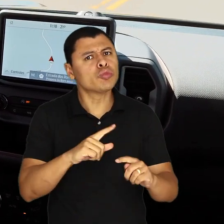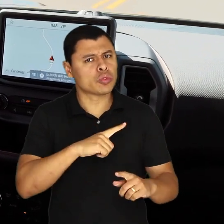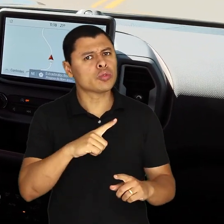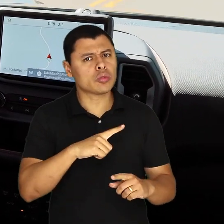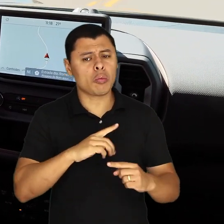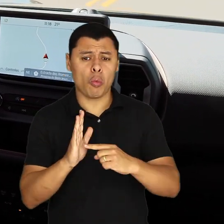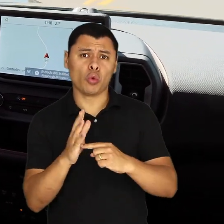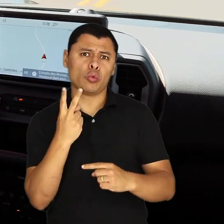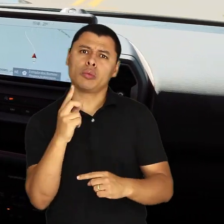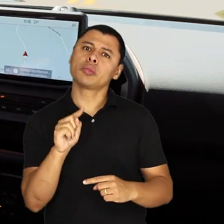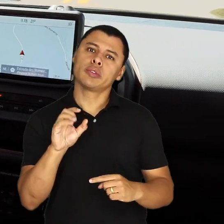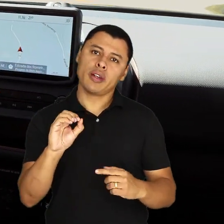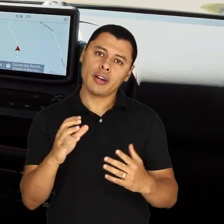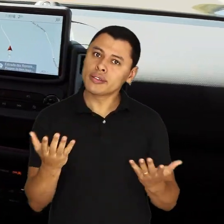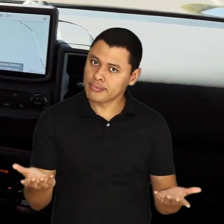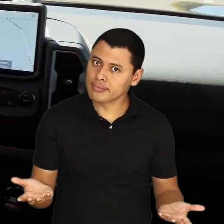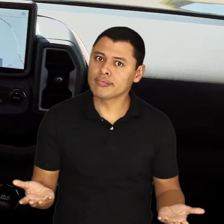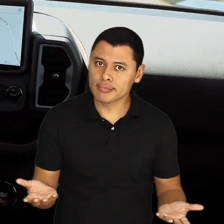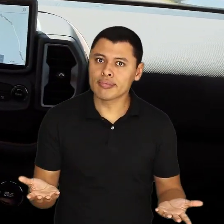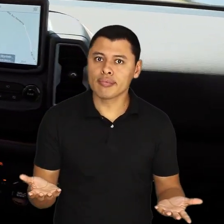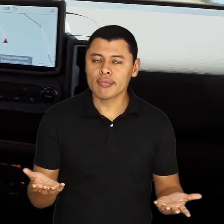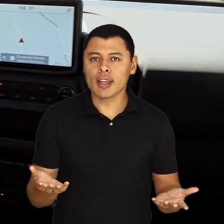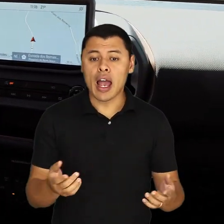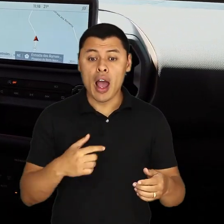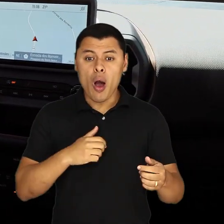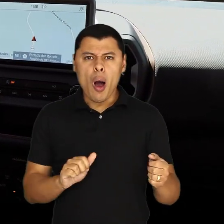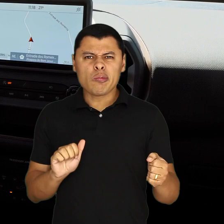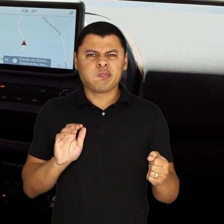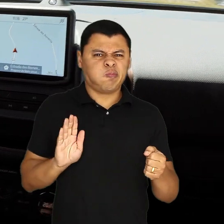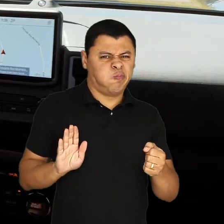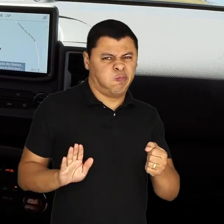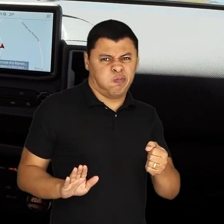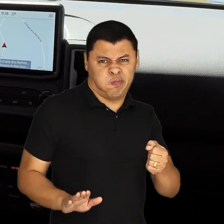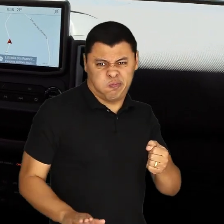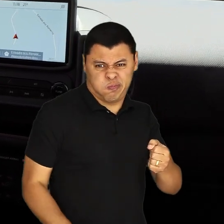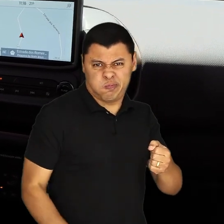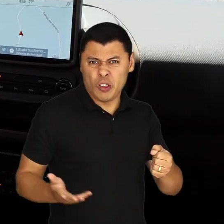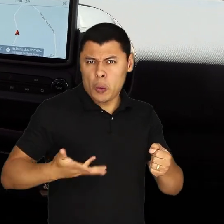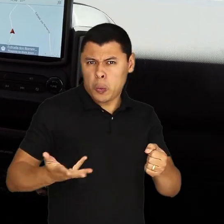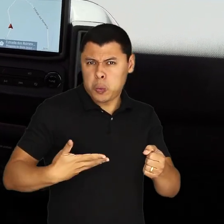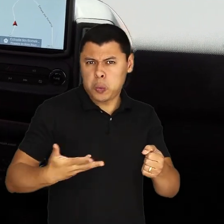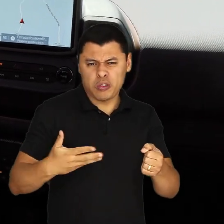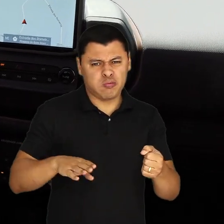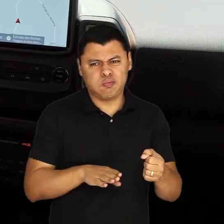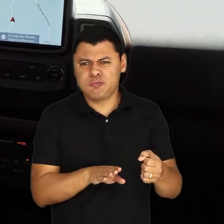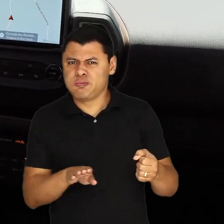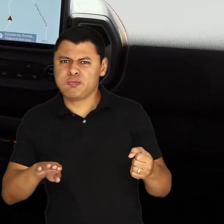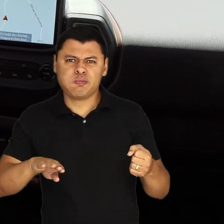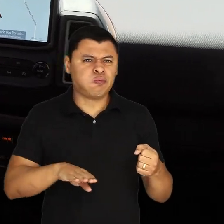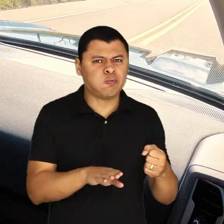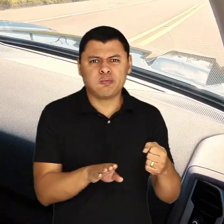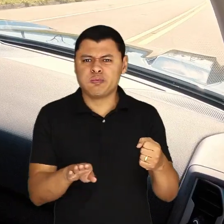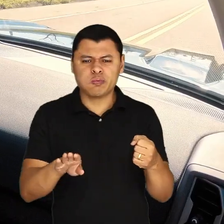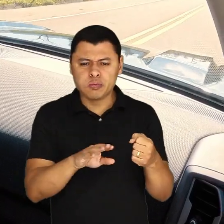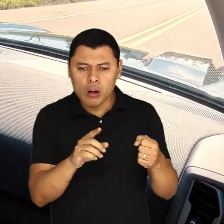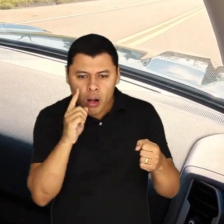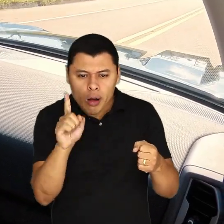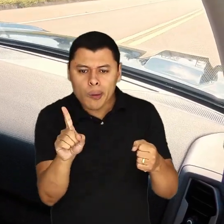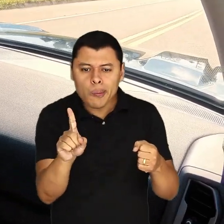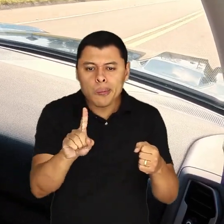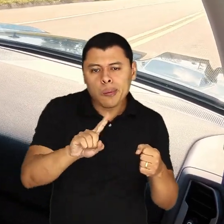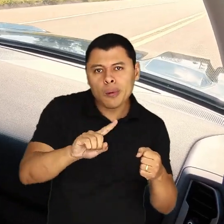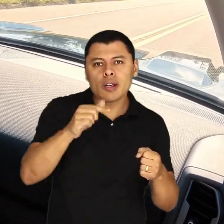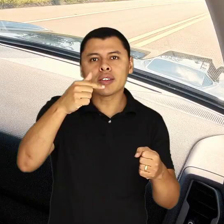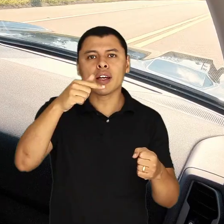desse porte com essa potência, com motor 2.0, né? Vindo de pé embaixo aqui, né, a gente veio andando forte nesse trecho todo e até um pouco antes de